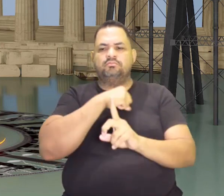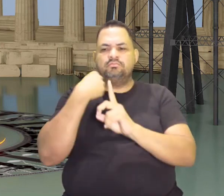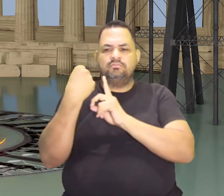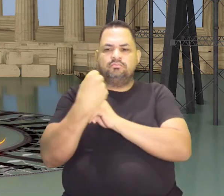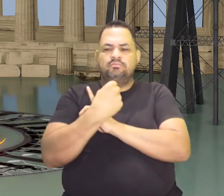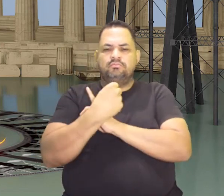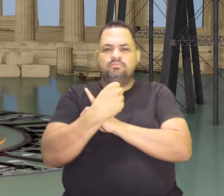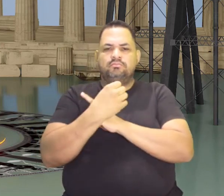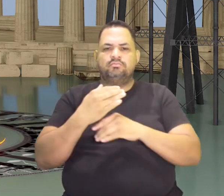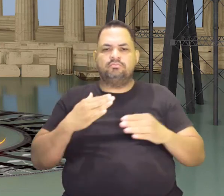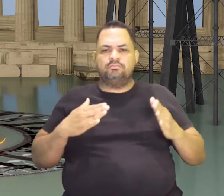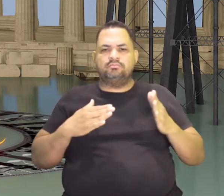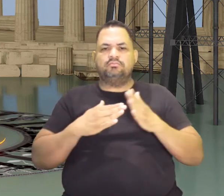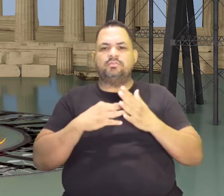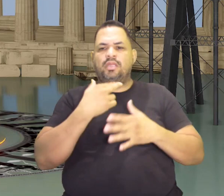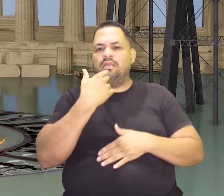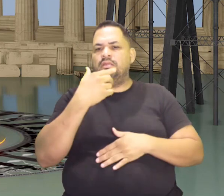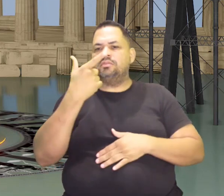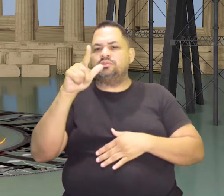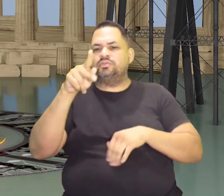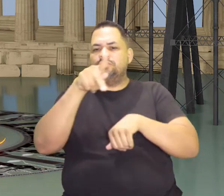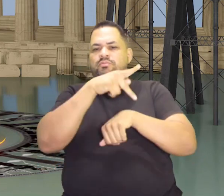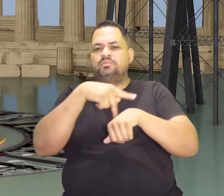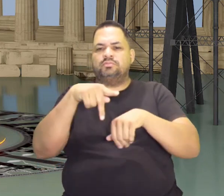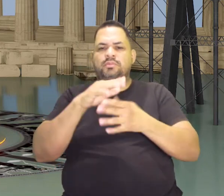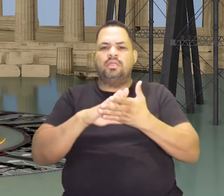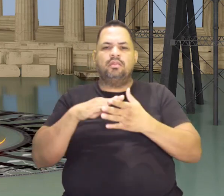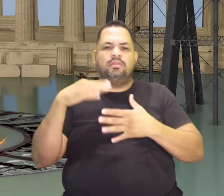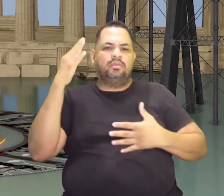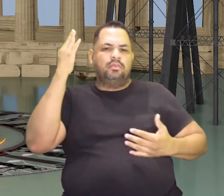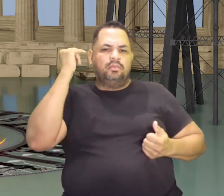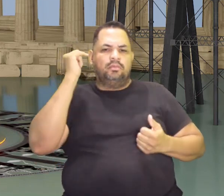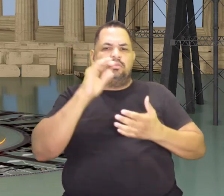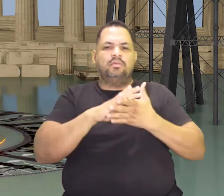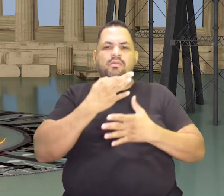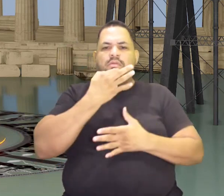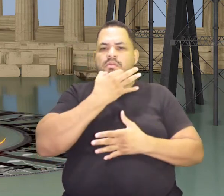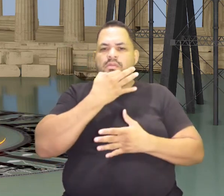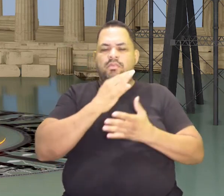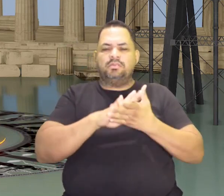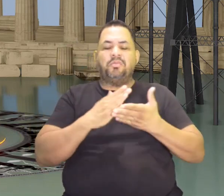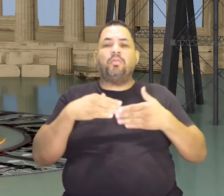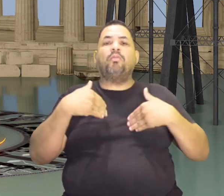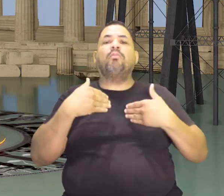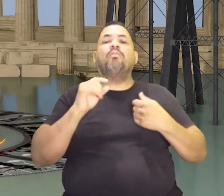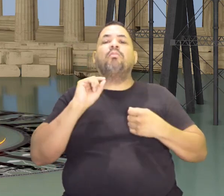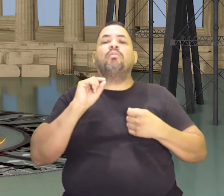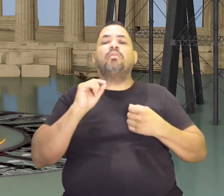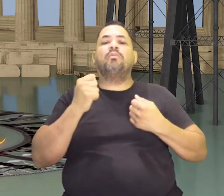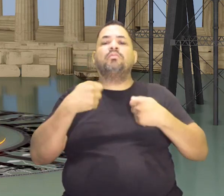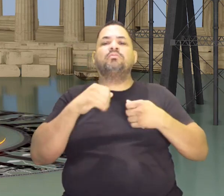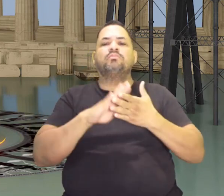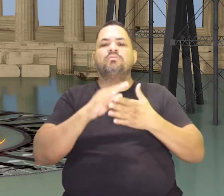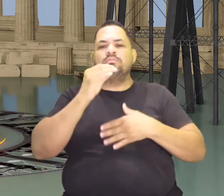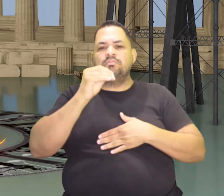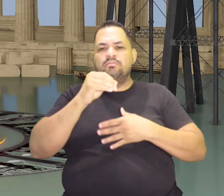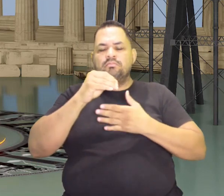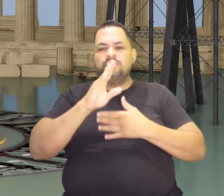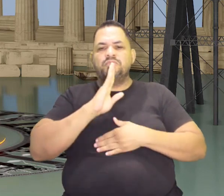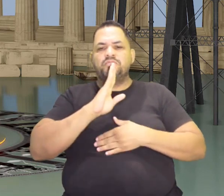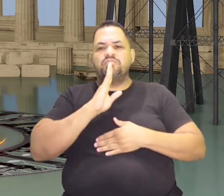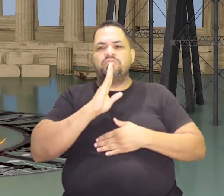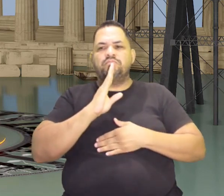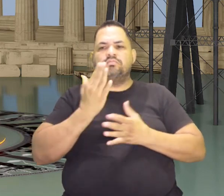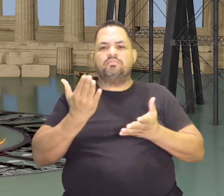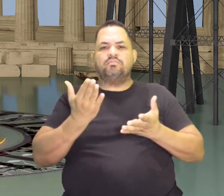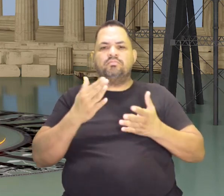sociologia, e até em línguas estrangeiras, espanhol, inglês. O que é possível conhecer nesse meio? É uma pergunta,